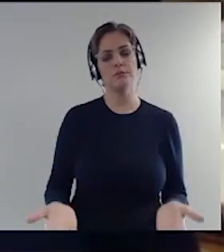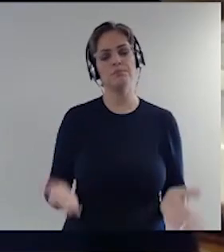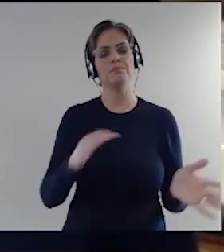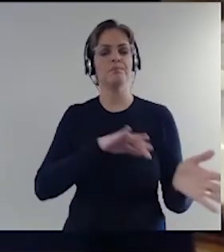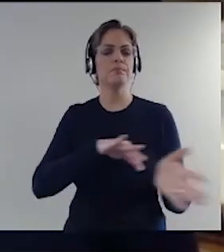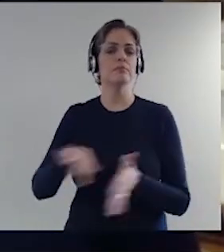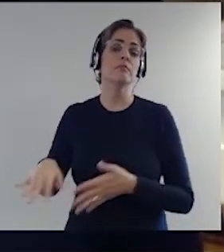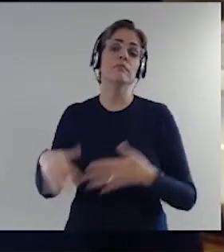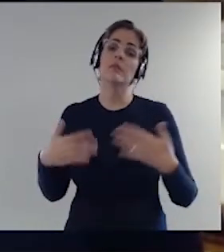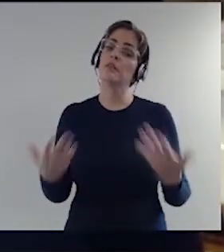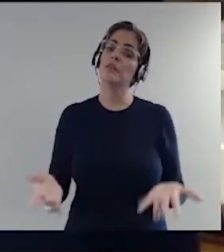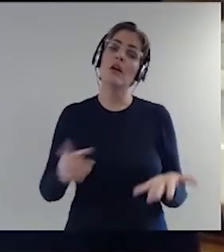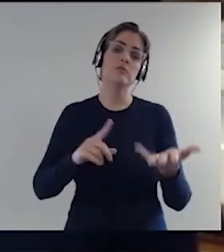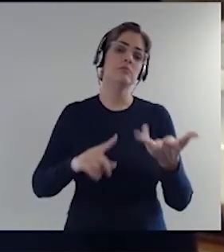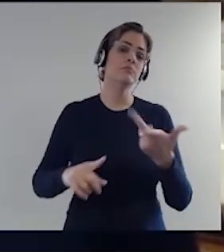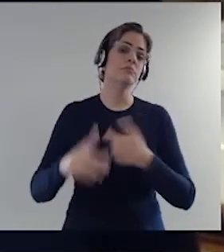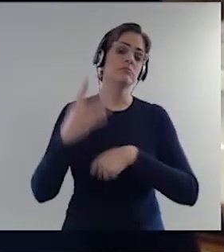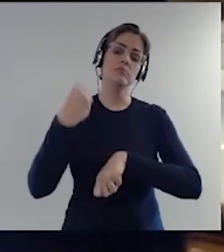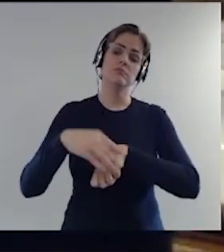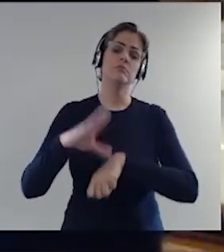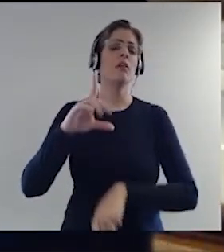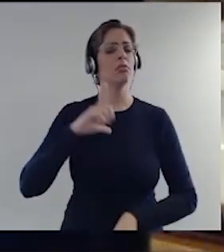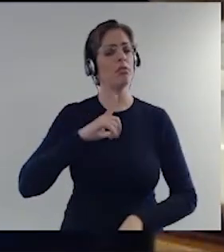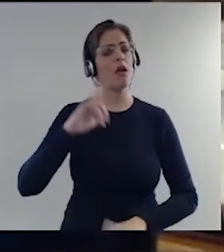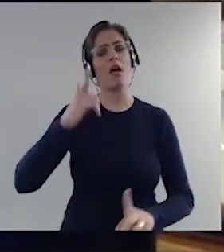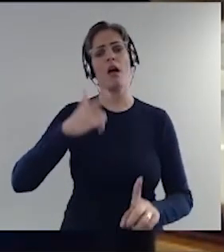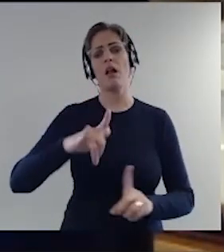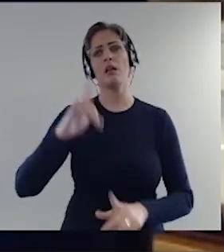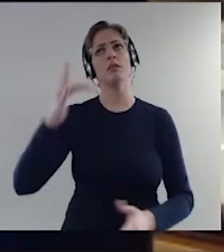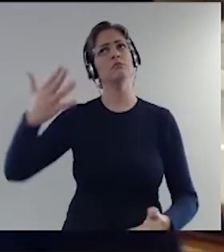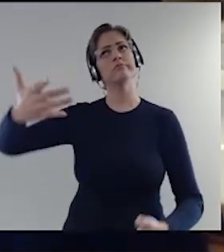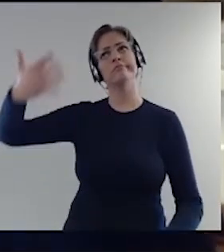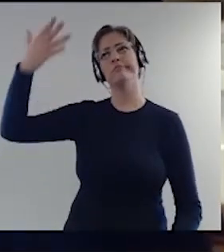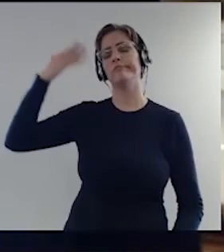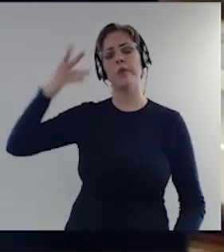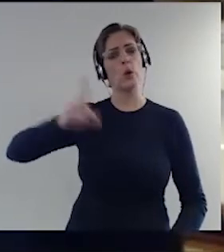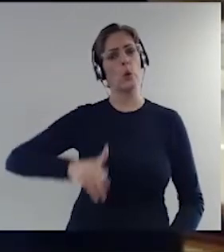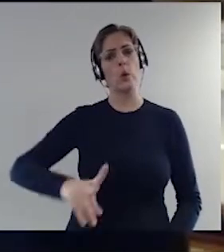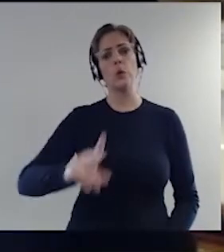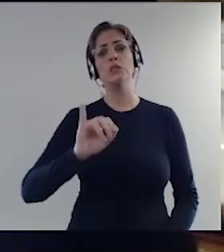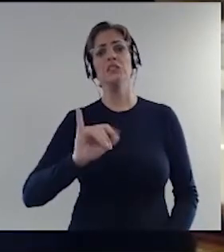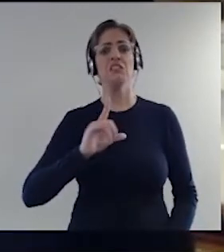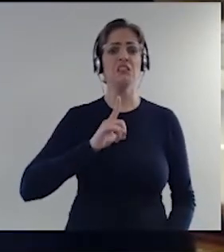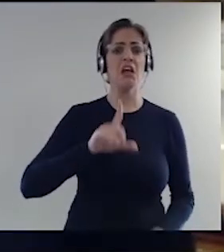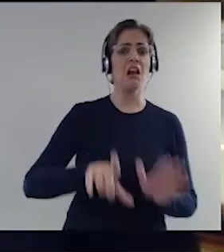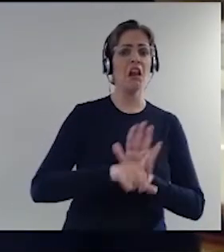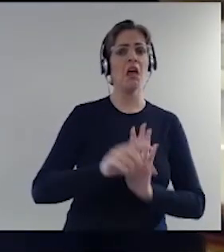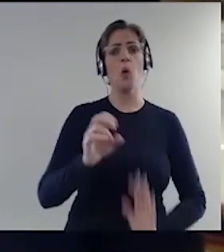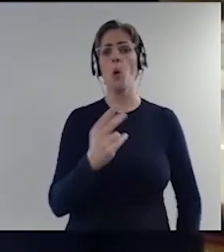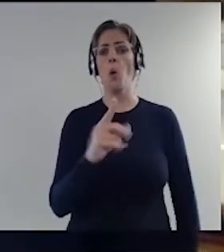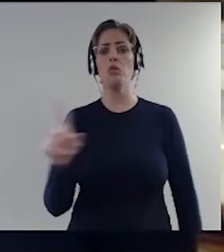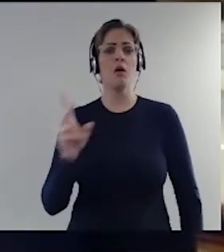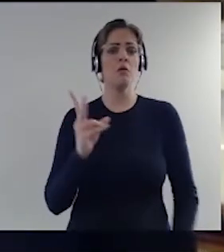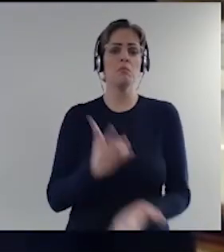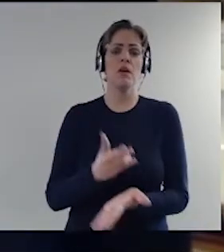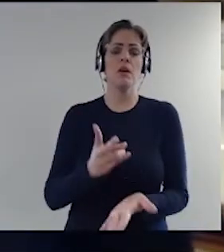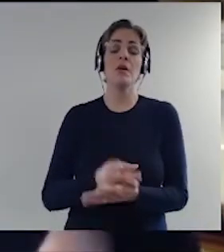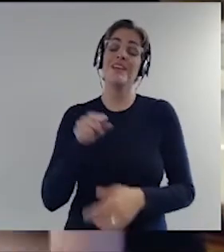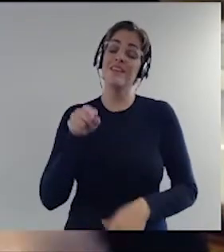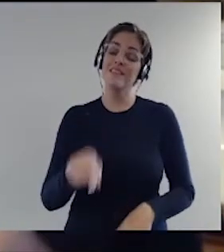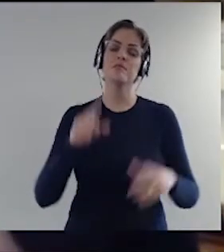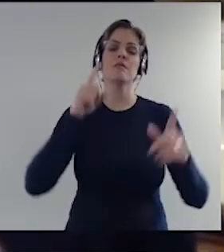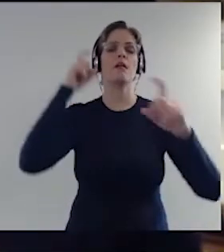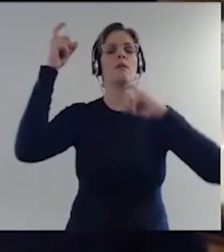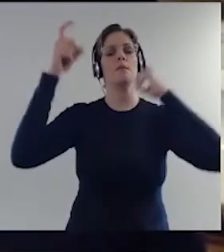alienação parental existe, sempre existiu e continuará existindo, com lei ou sem lei. E isso é que preocupa. Essa